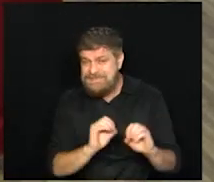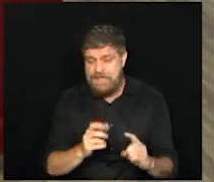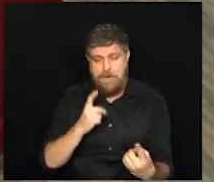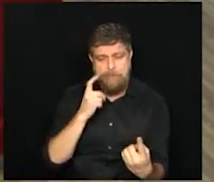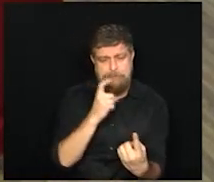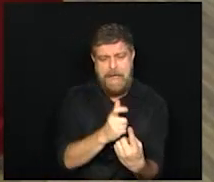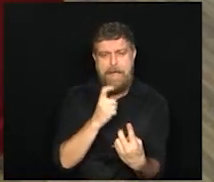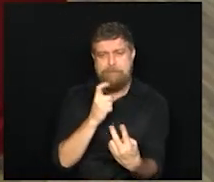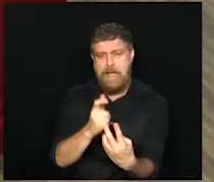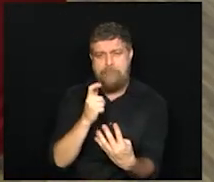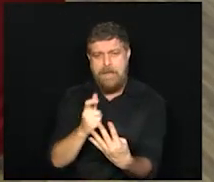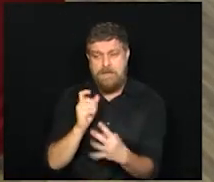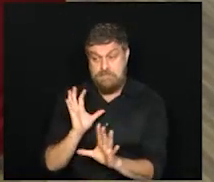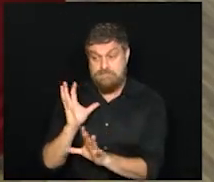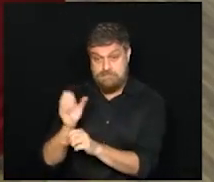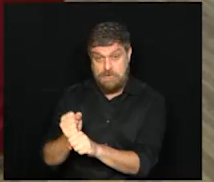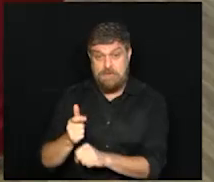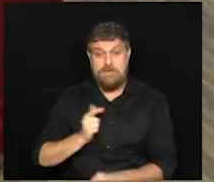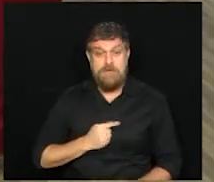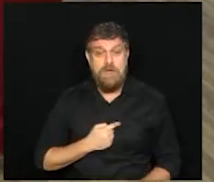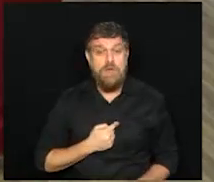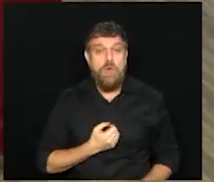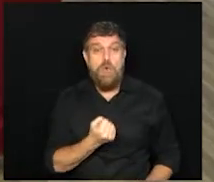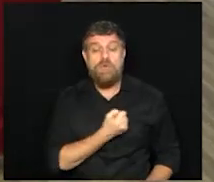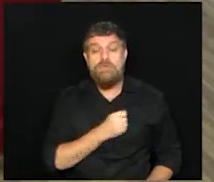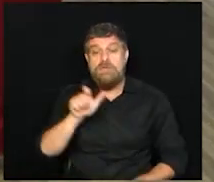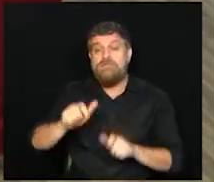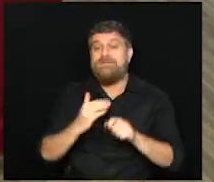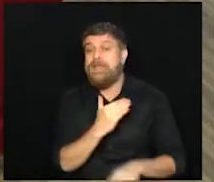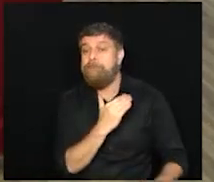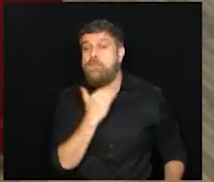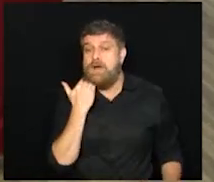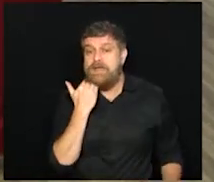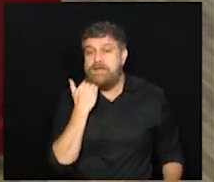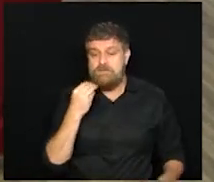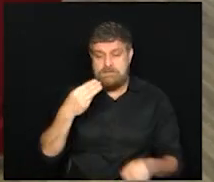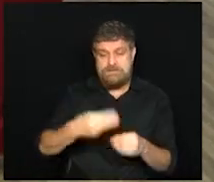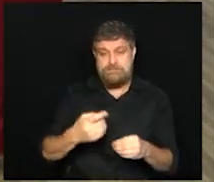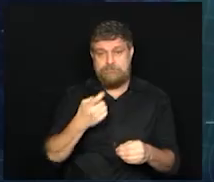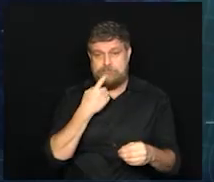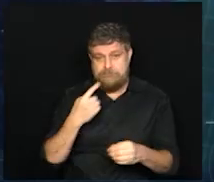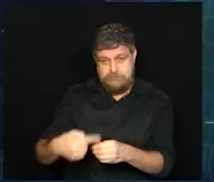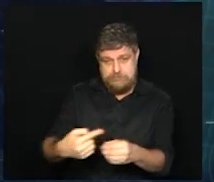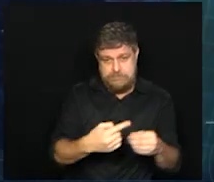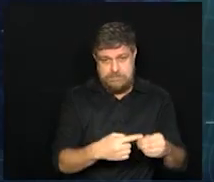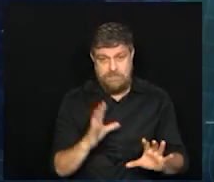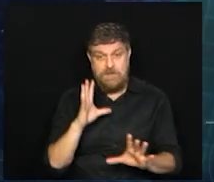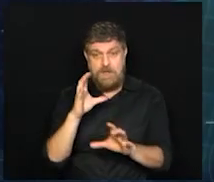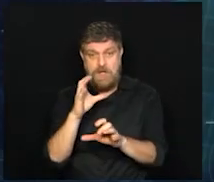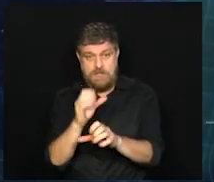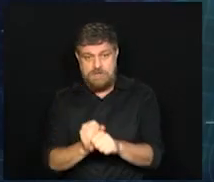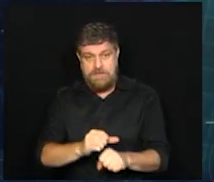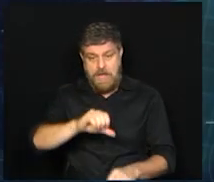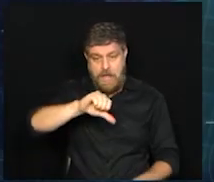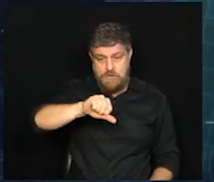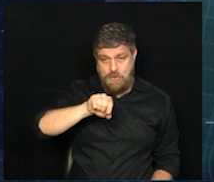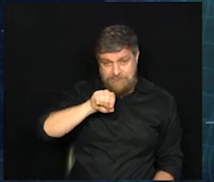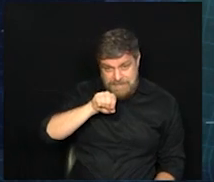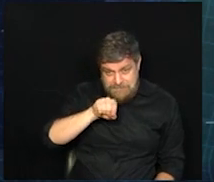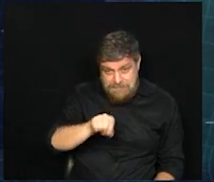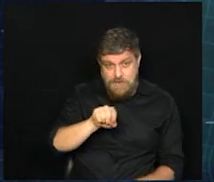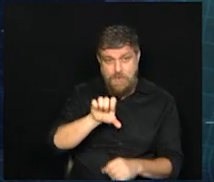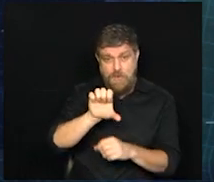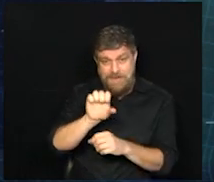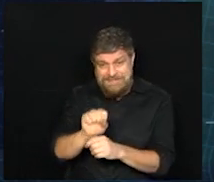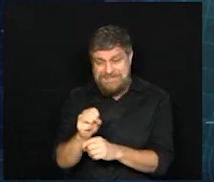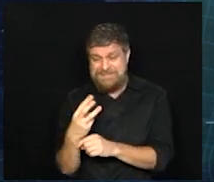vacinação e tudo mais. Agora vamos falar dos óbitos. Nós temos na nossa região 9.835 mortes confirmadas